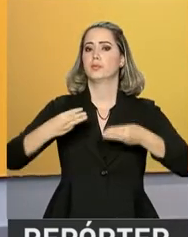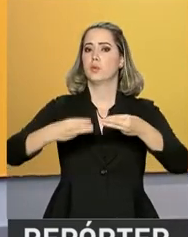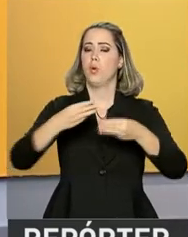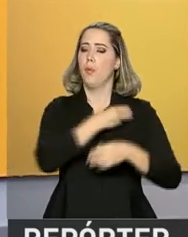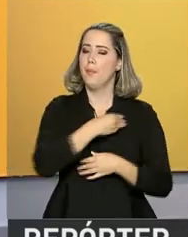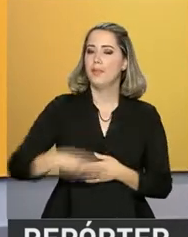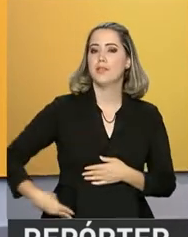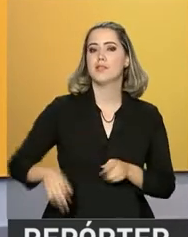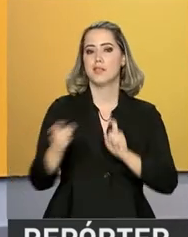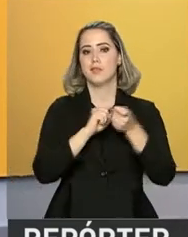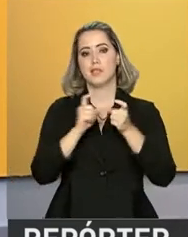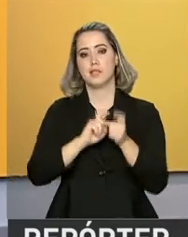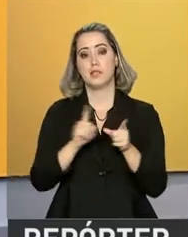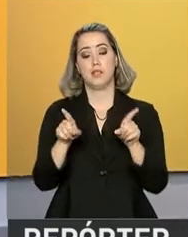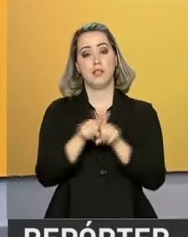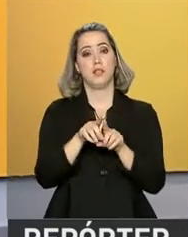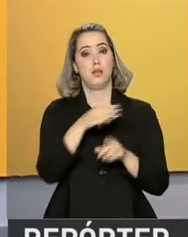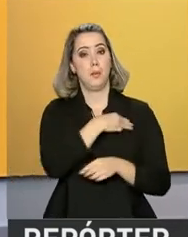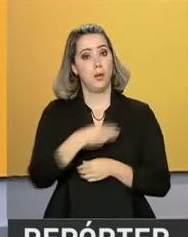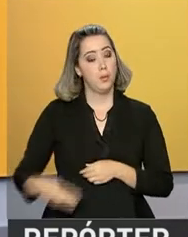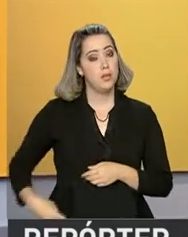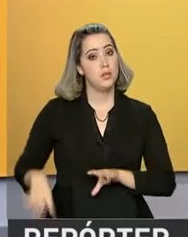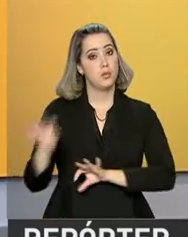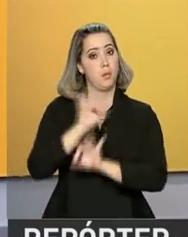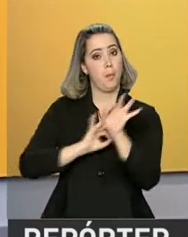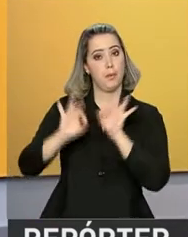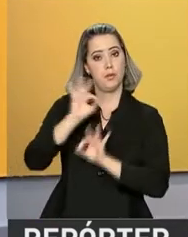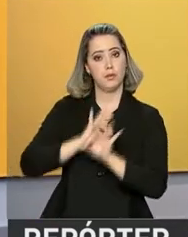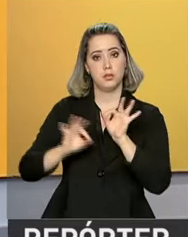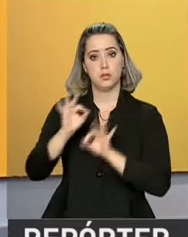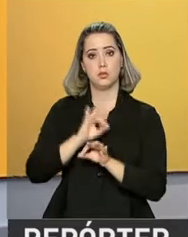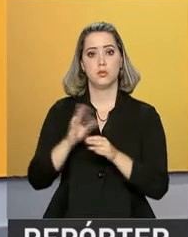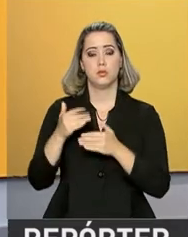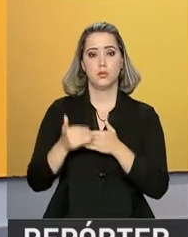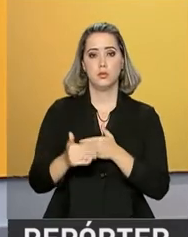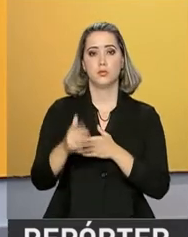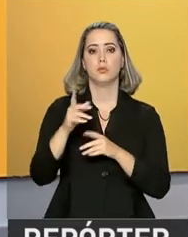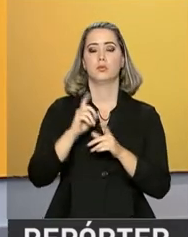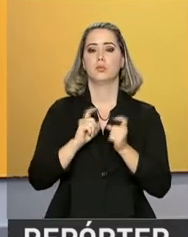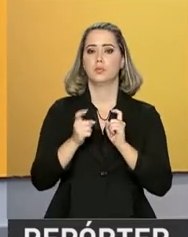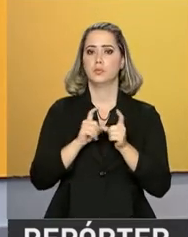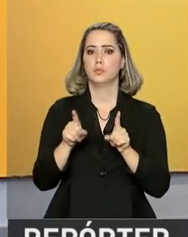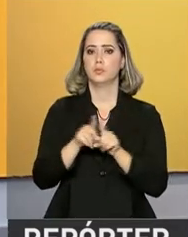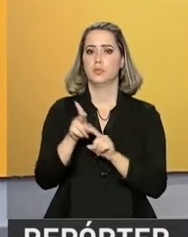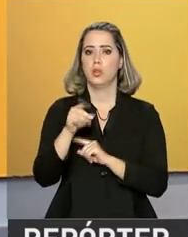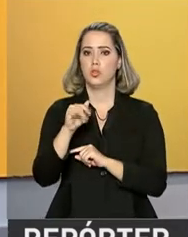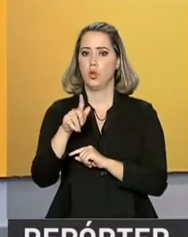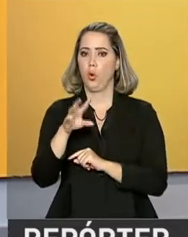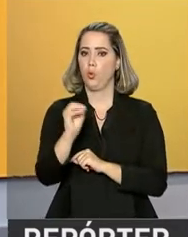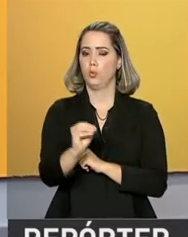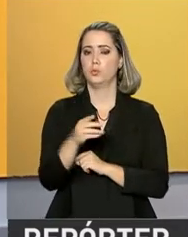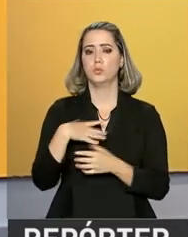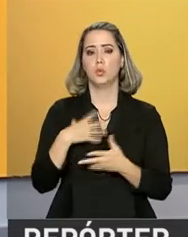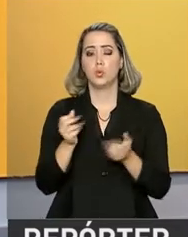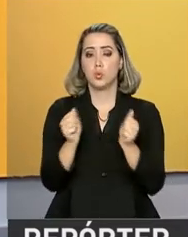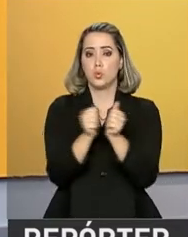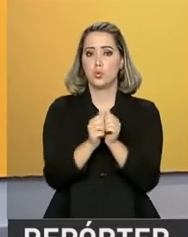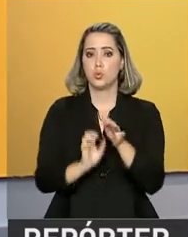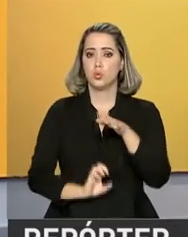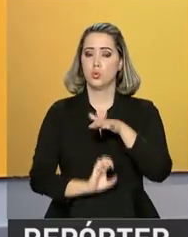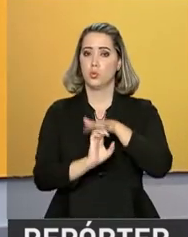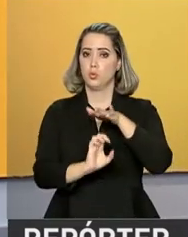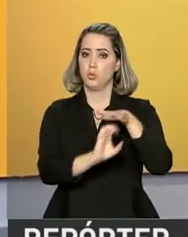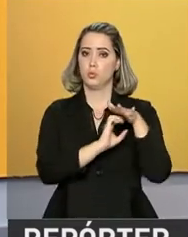da Fazenda, Henrique Meirelles, e o ministro do Planejamento, Desenvolvimento e Gestão, Diogo Oliveira, com representantes